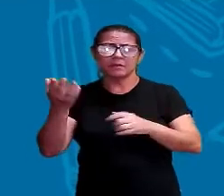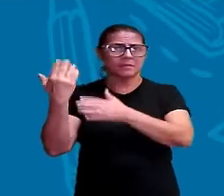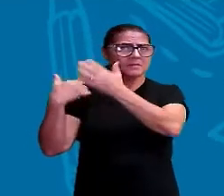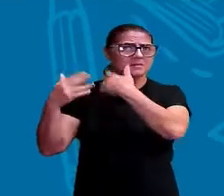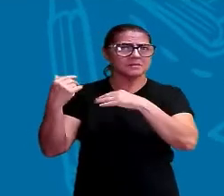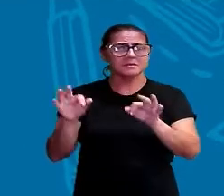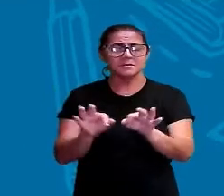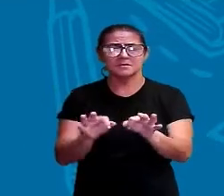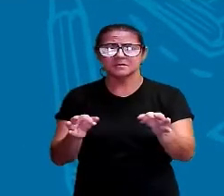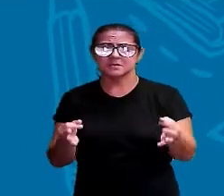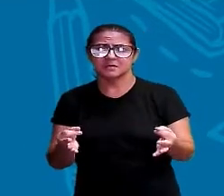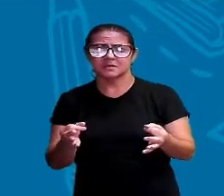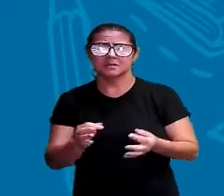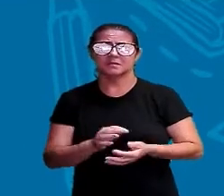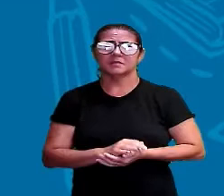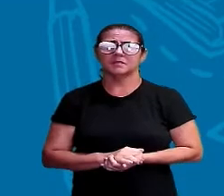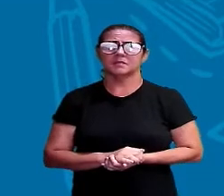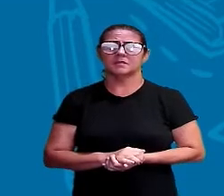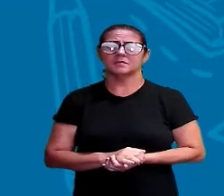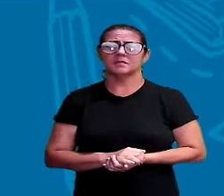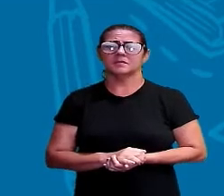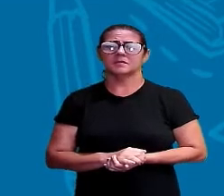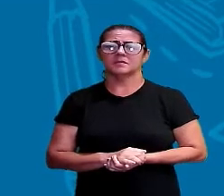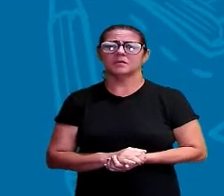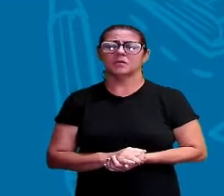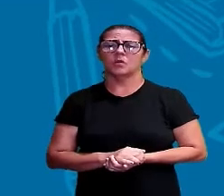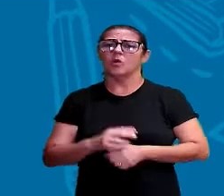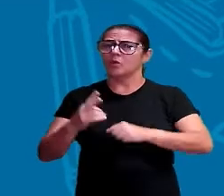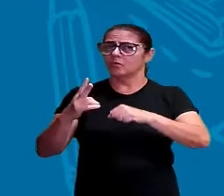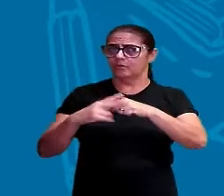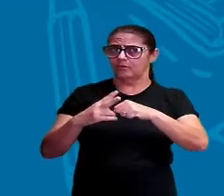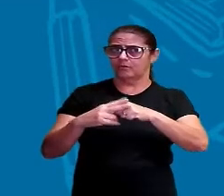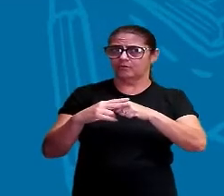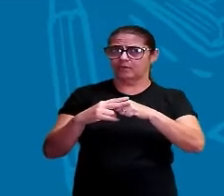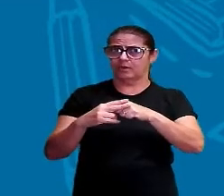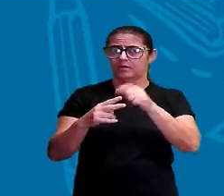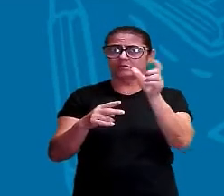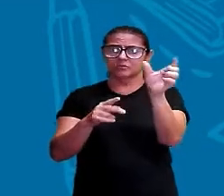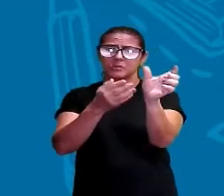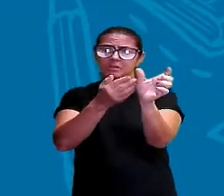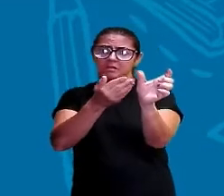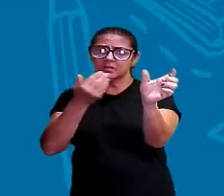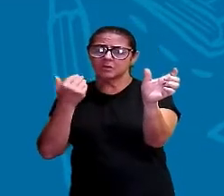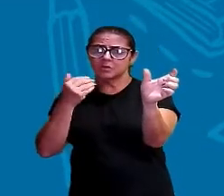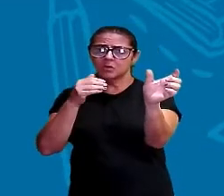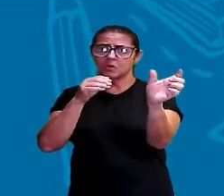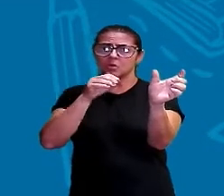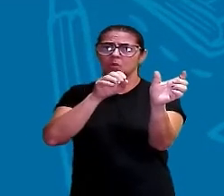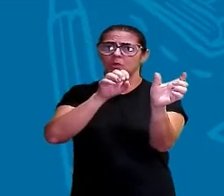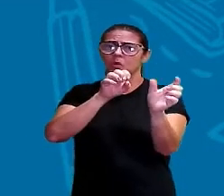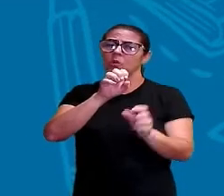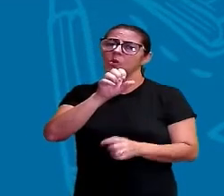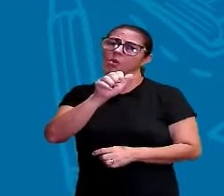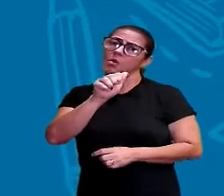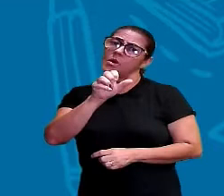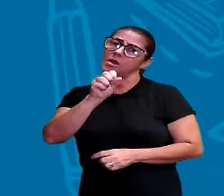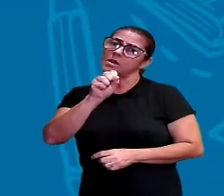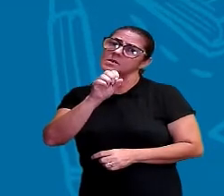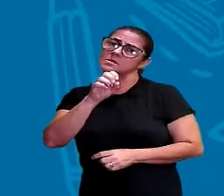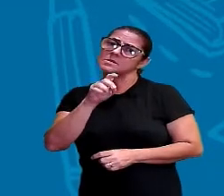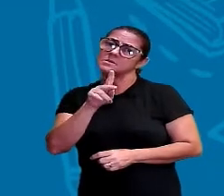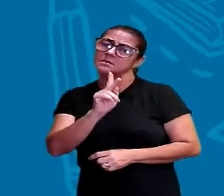dos verbos regulares. Acabei de dizer. Então, o verbo aí eu já troquei, tirei o ask, que a gente viu no exemplo anterior,